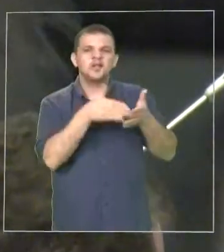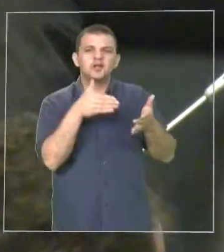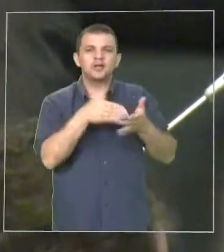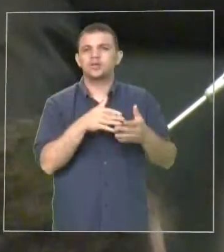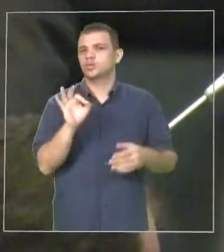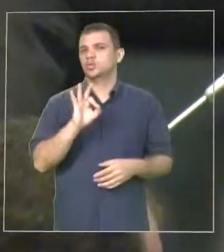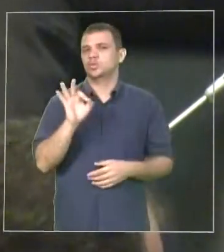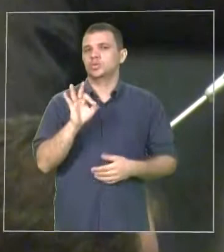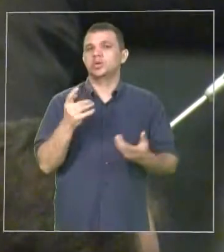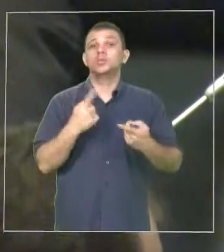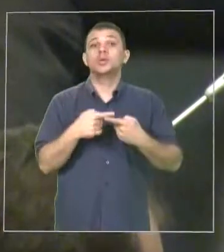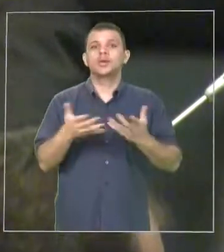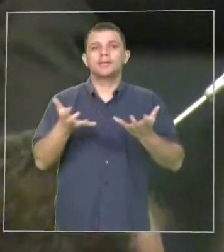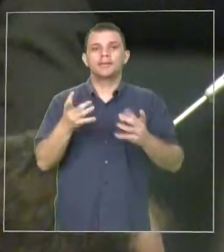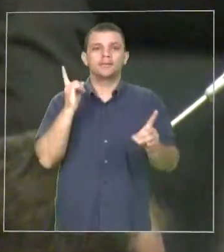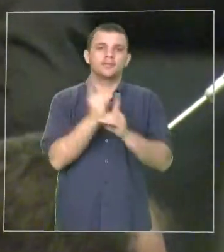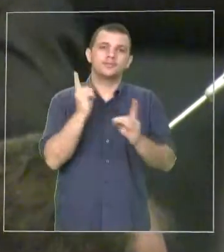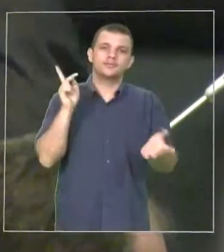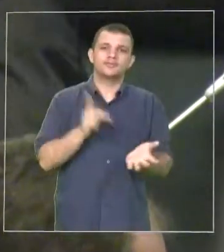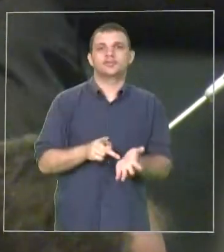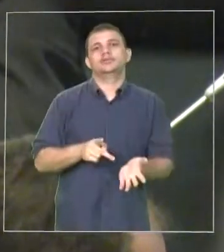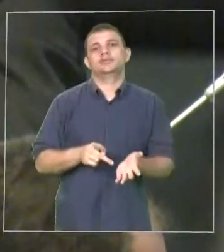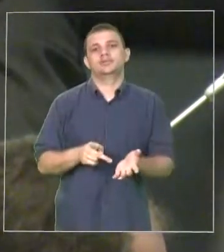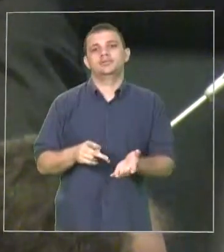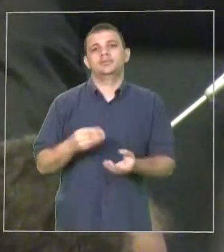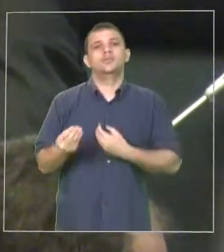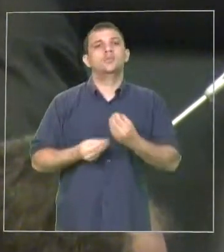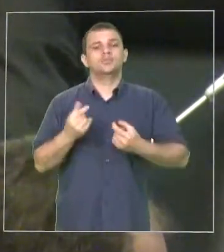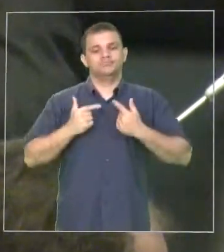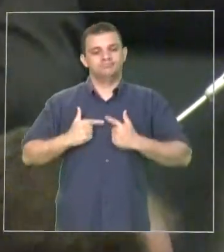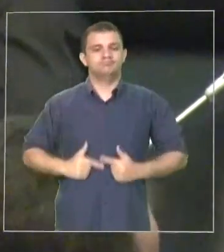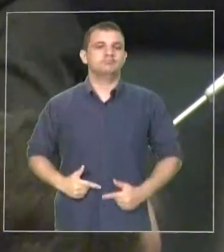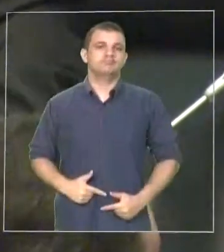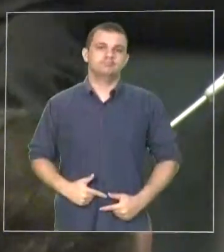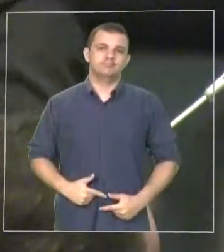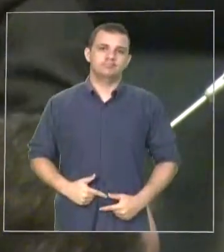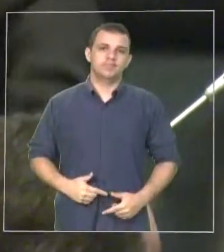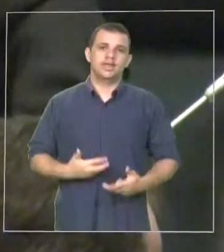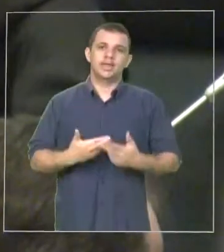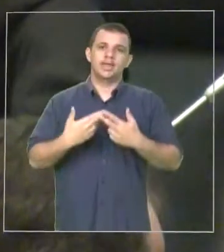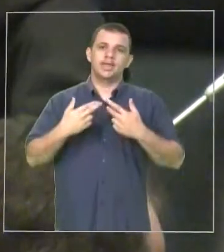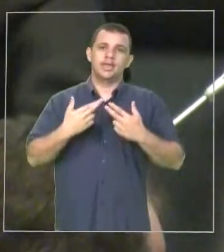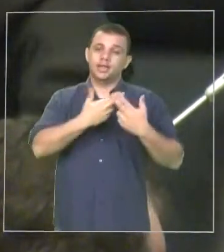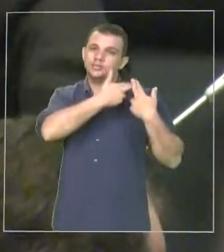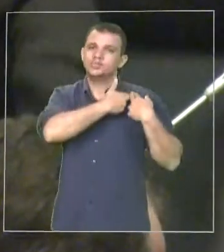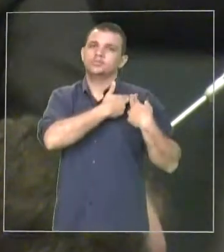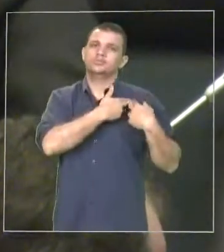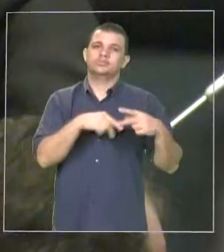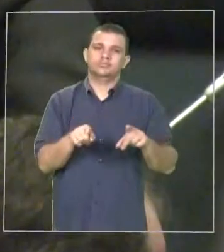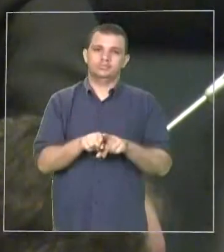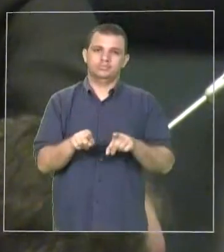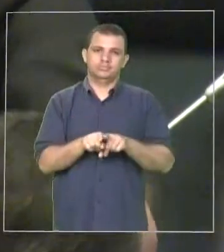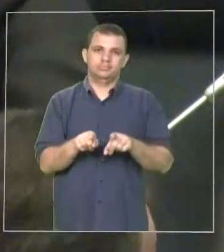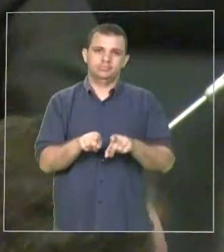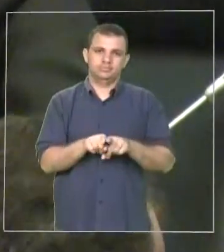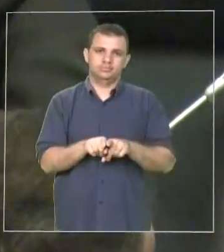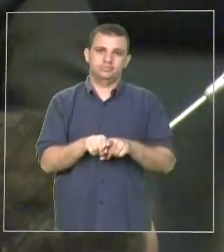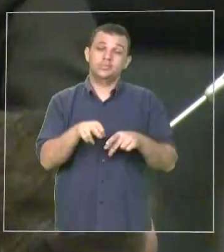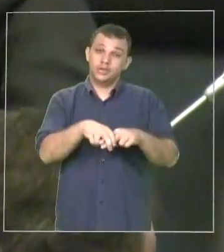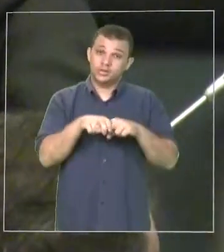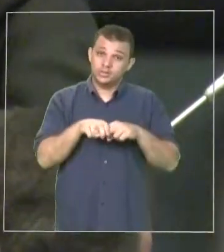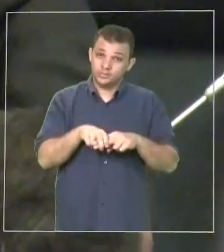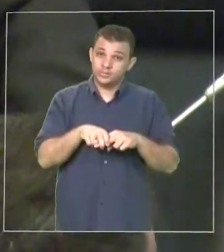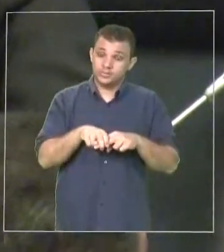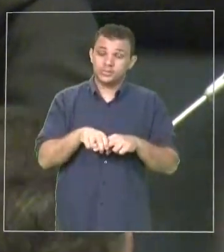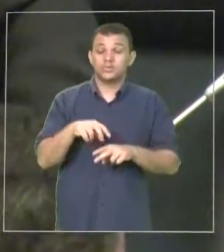na verdade que se precisa, com isenção, com responsabilidade. E desta forma,